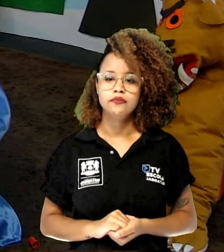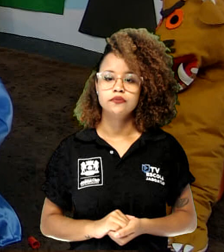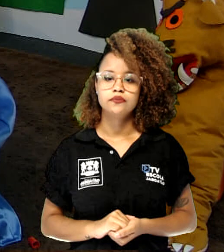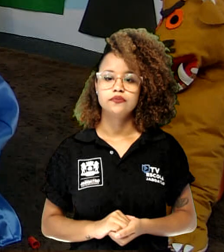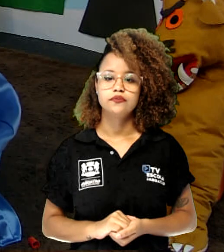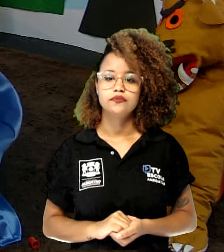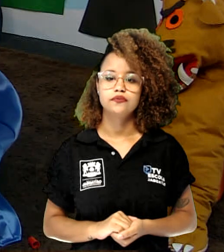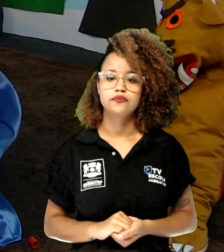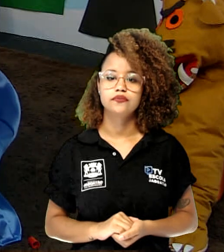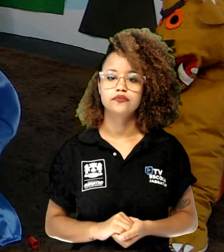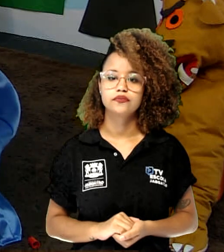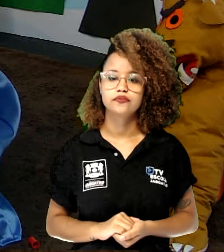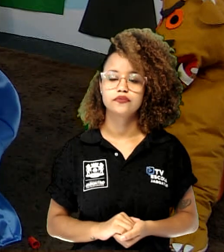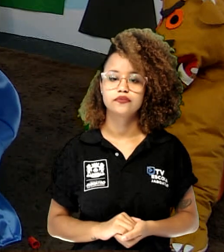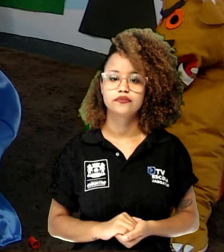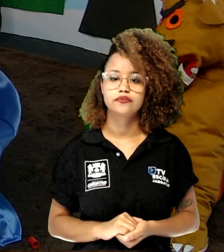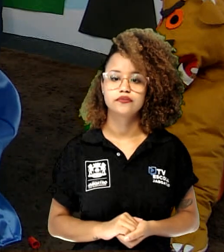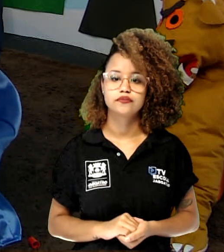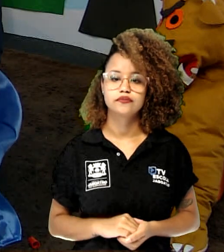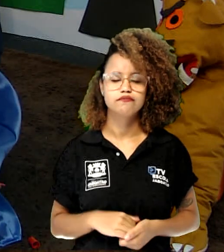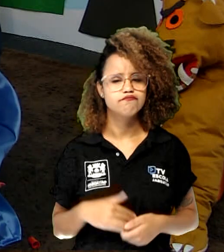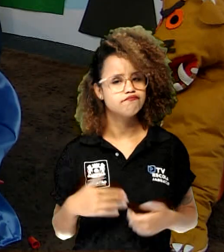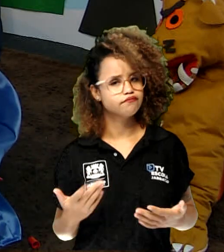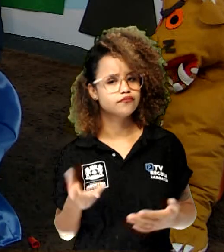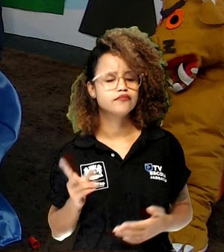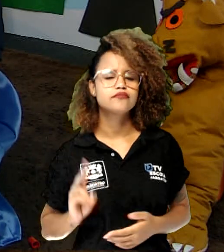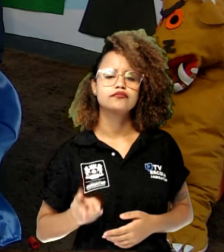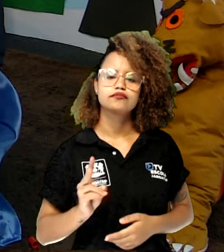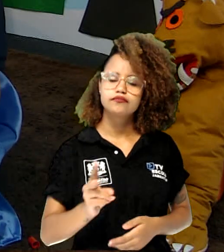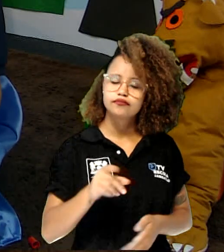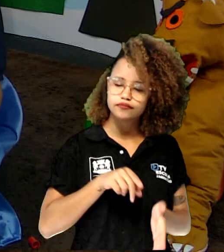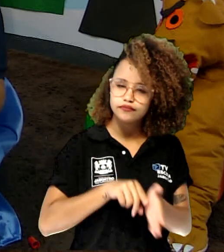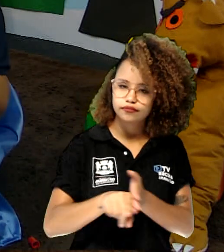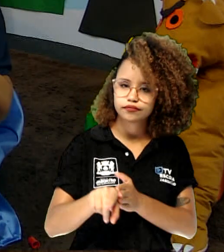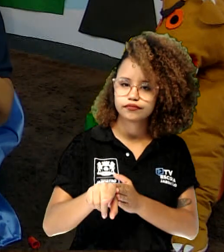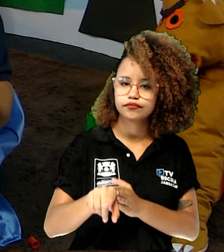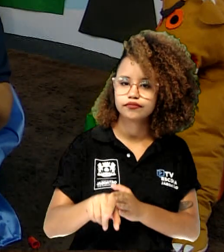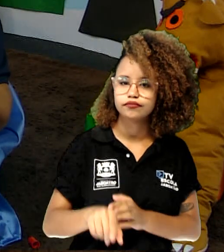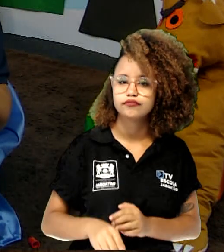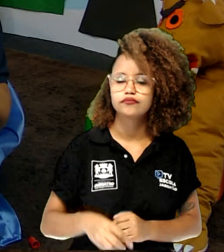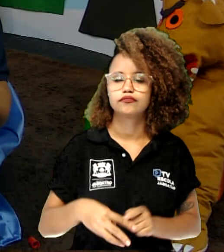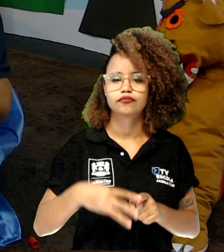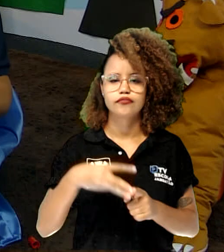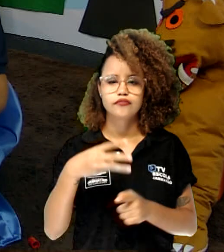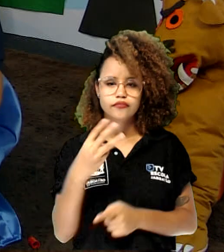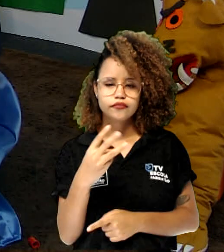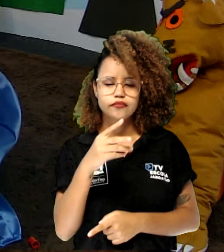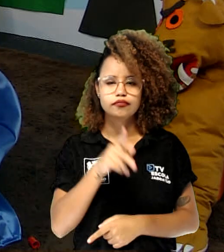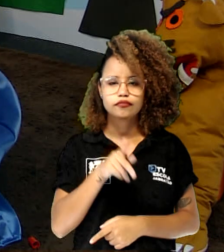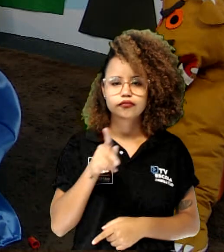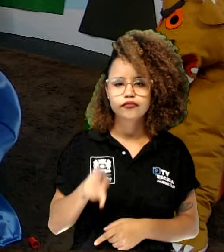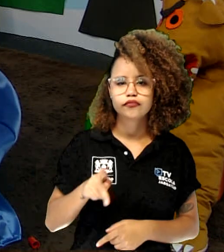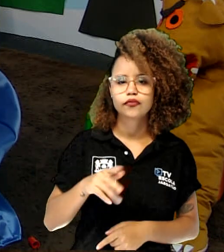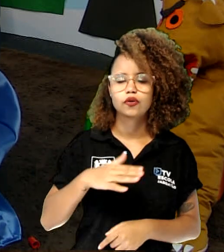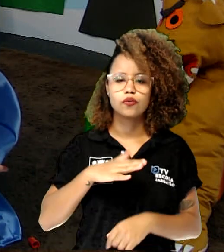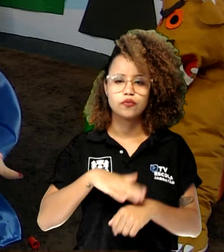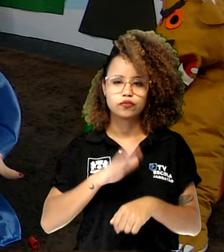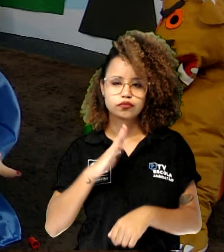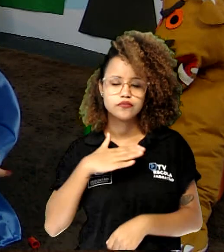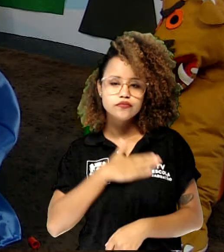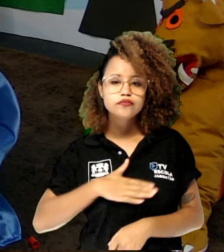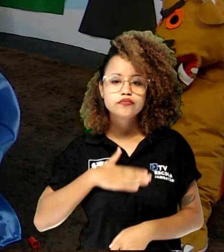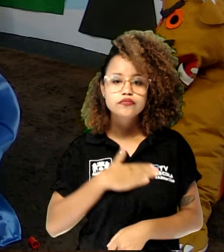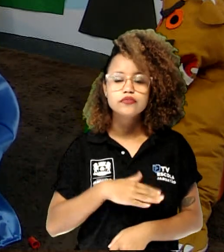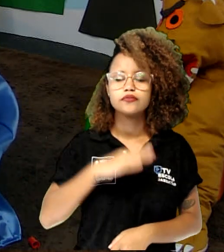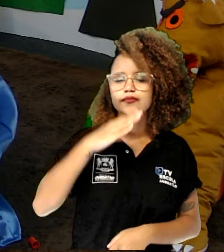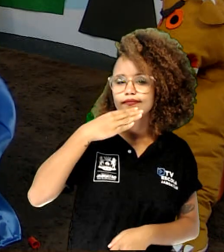cinco. E continuei a perguntar. Três professoras disseram que preferiam